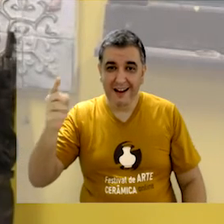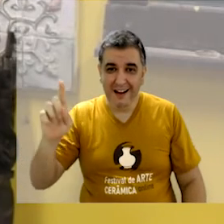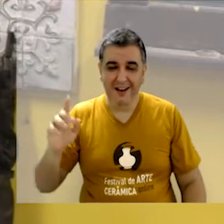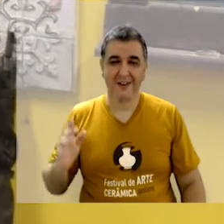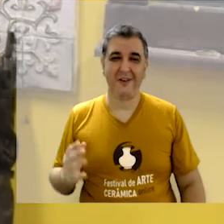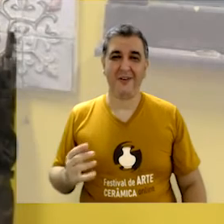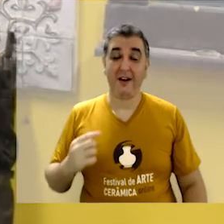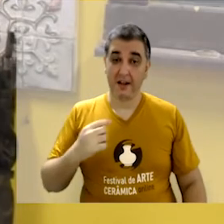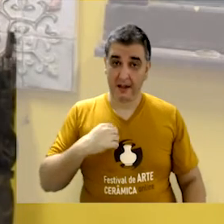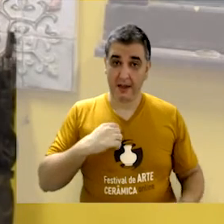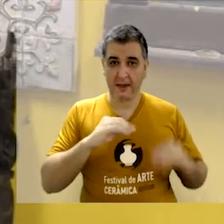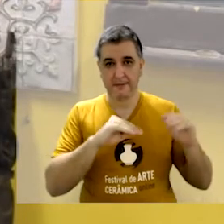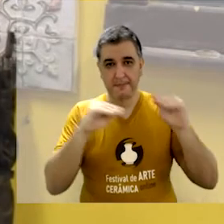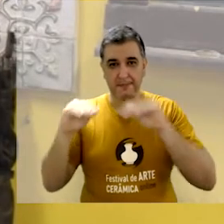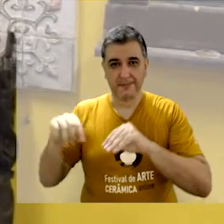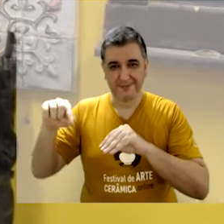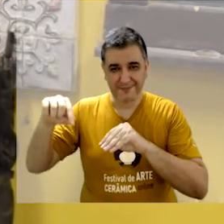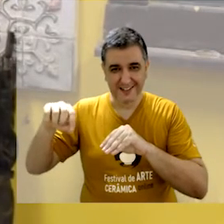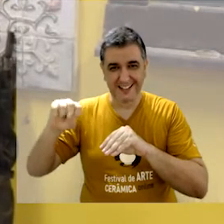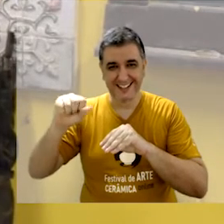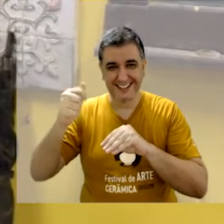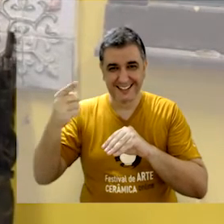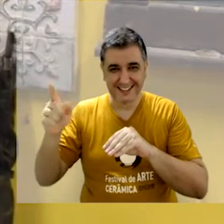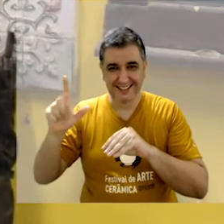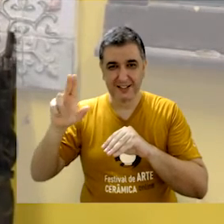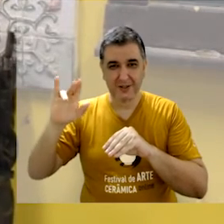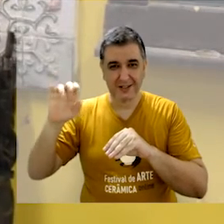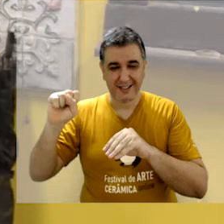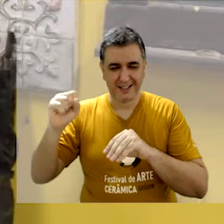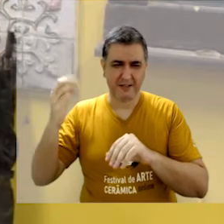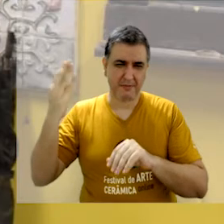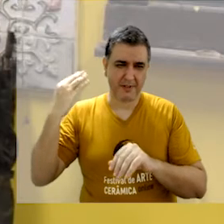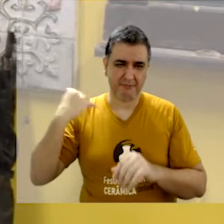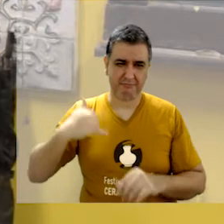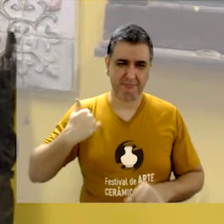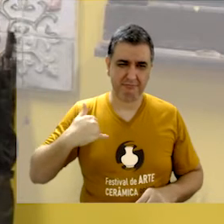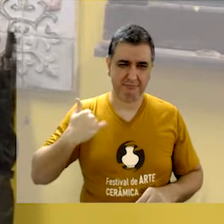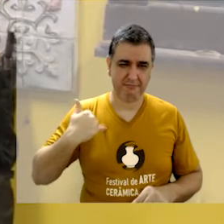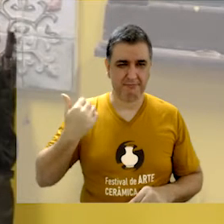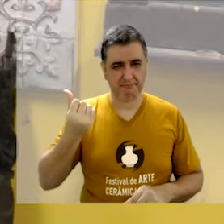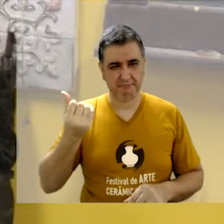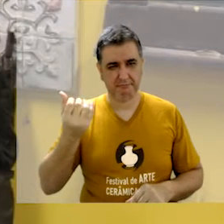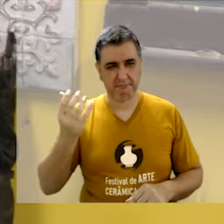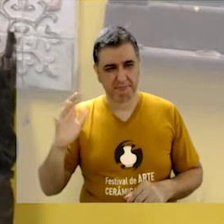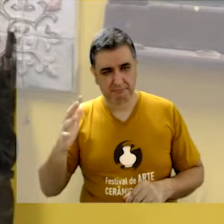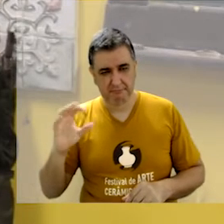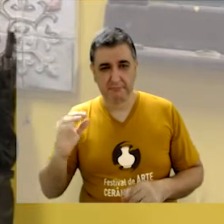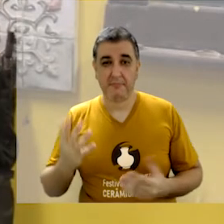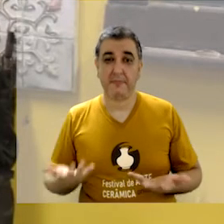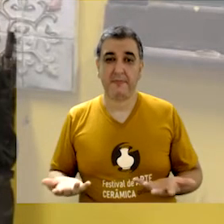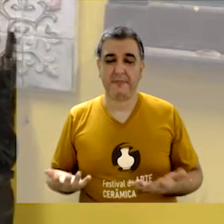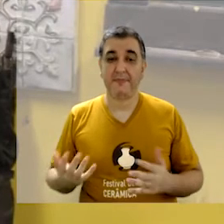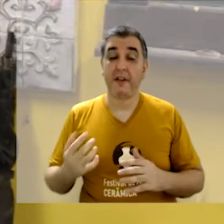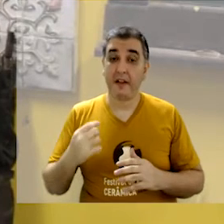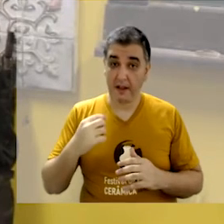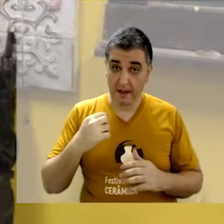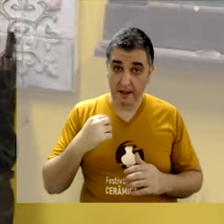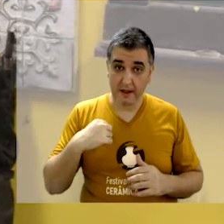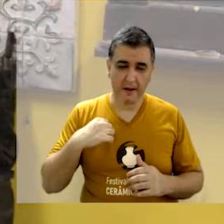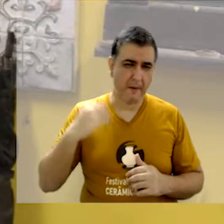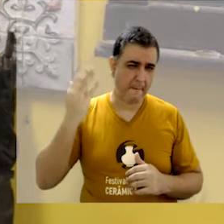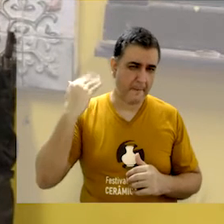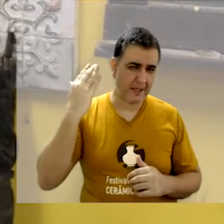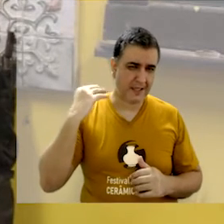de idade. Na cidade que eu vivi a minha primeira infância, no Piauí, no interior, se